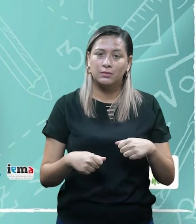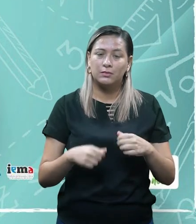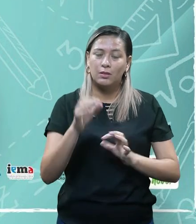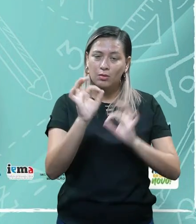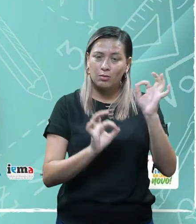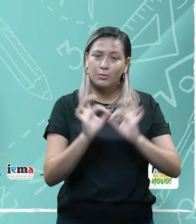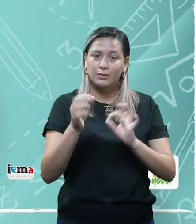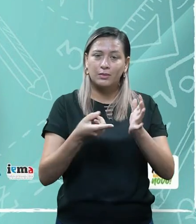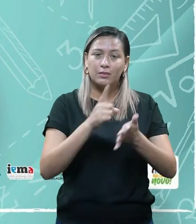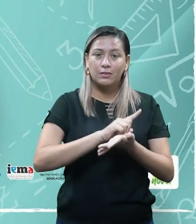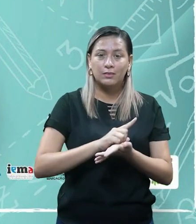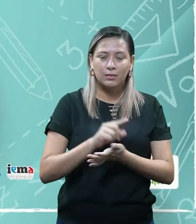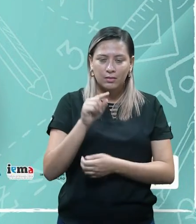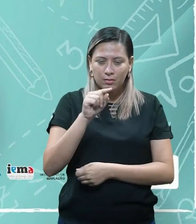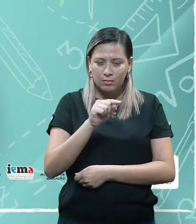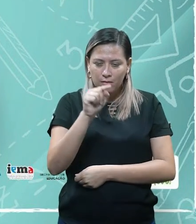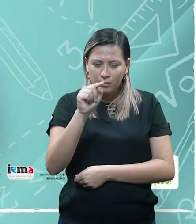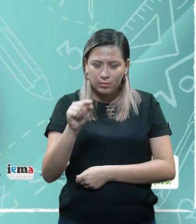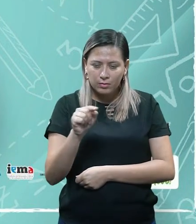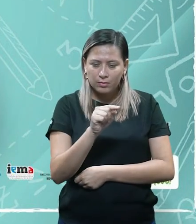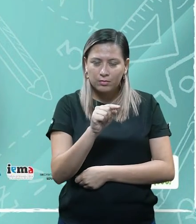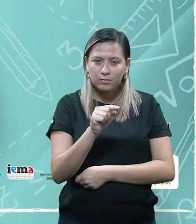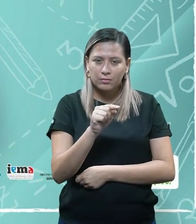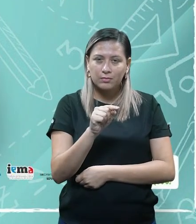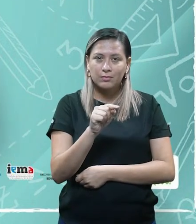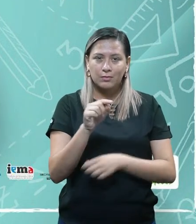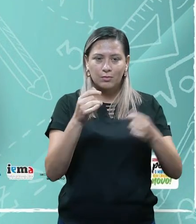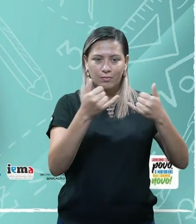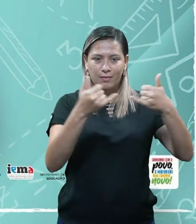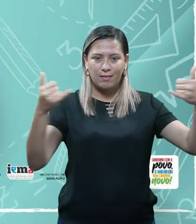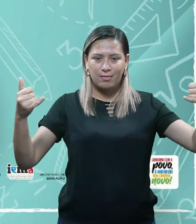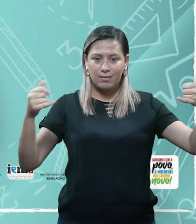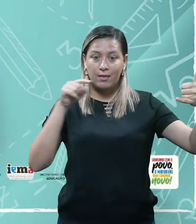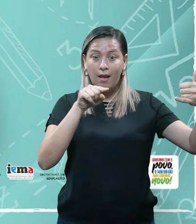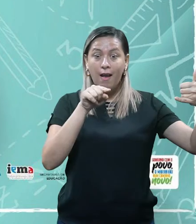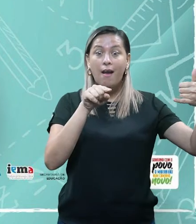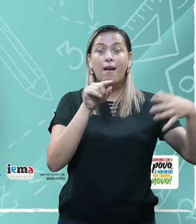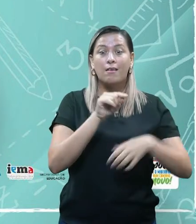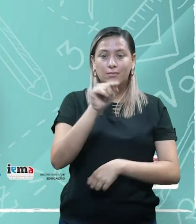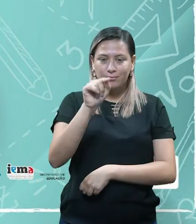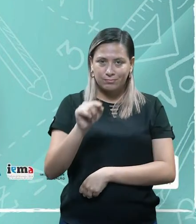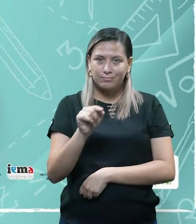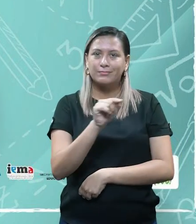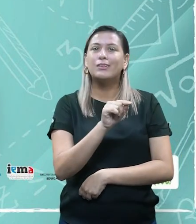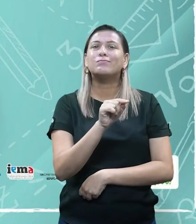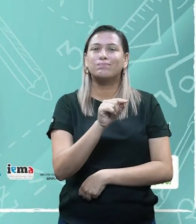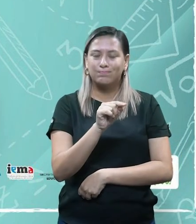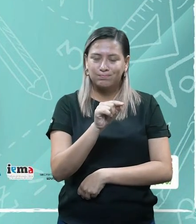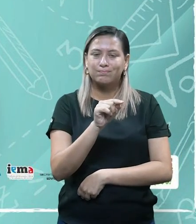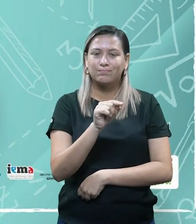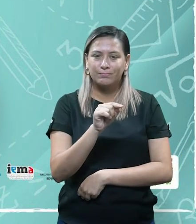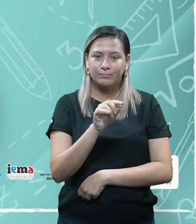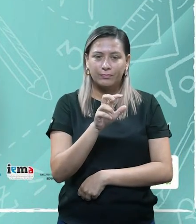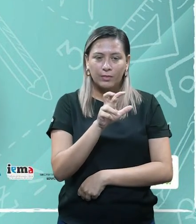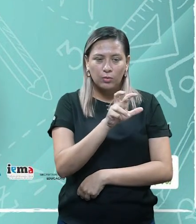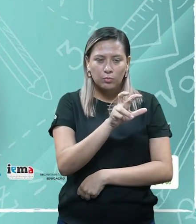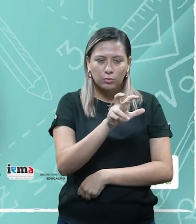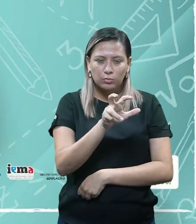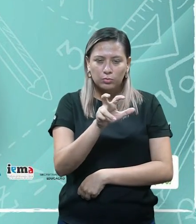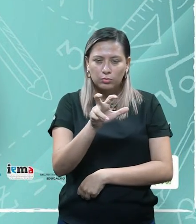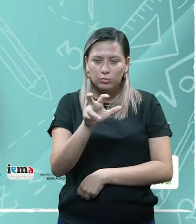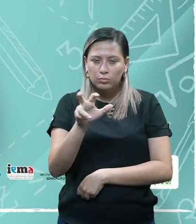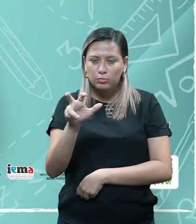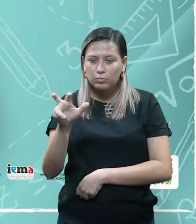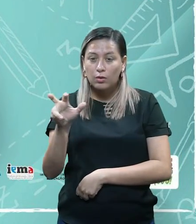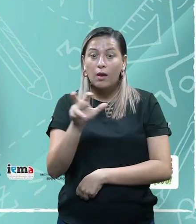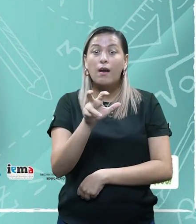esse triângulozinho. Na linha, onde for o meio, na hora que eu passar o cursor do mouse, ele vai